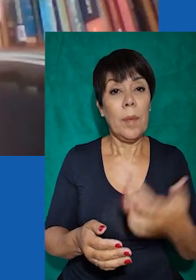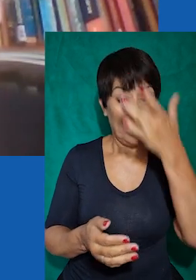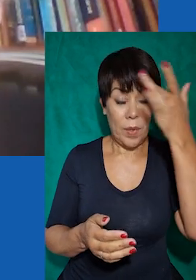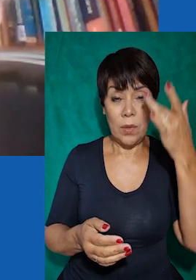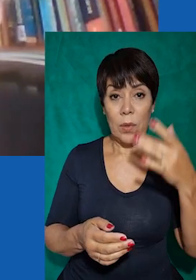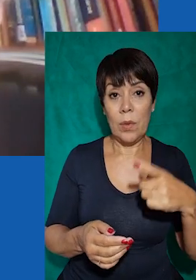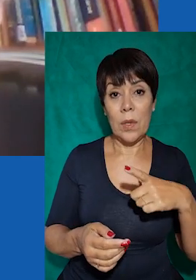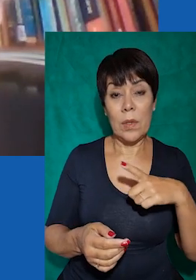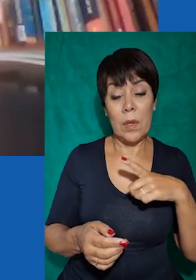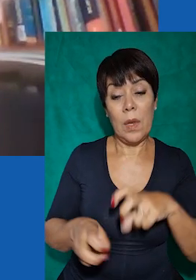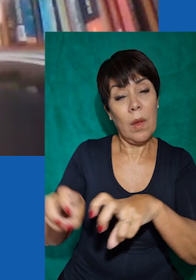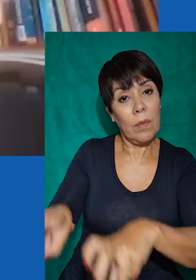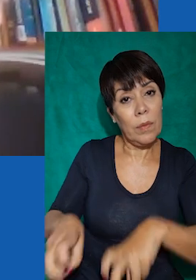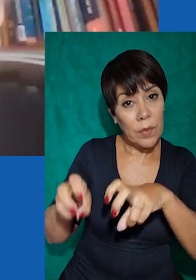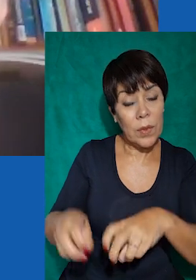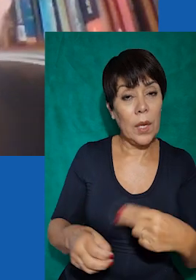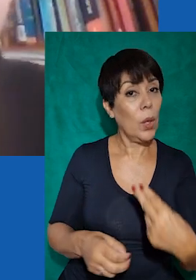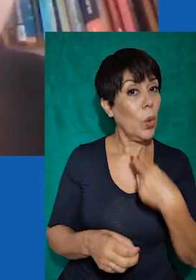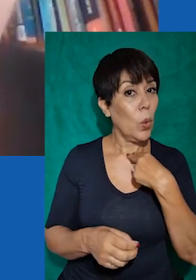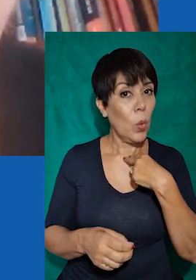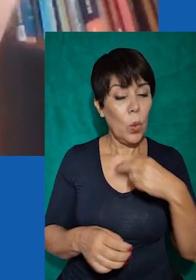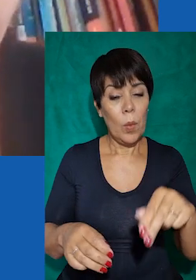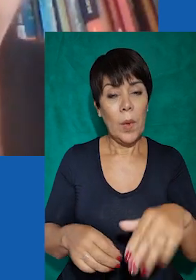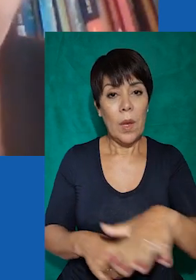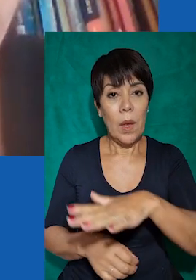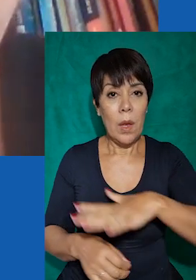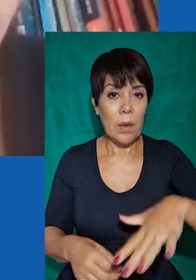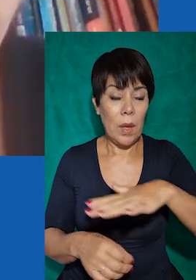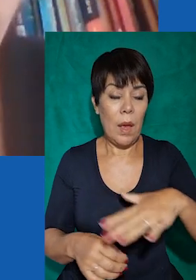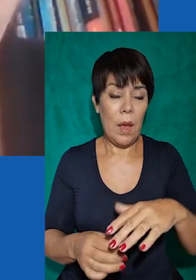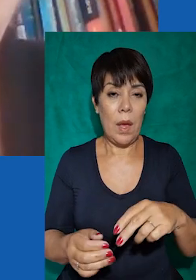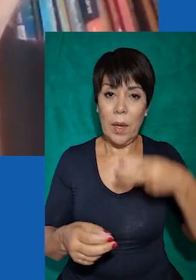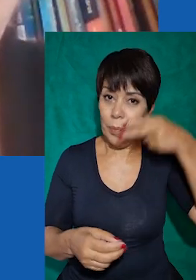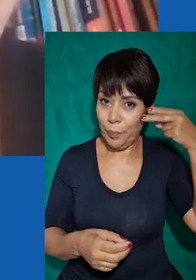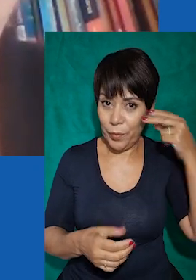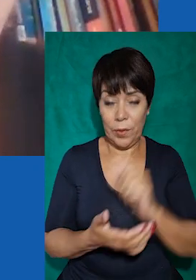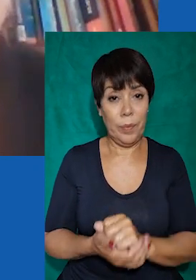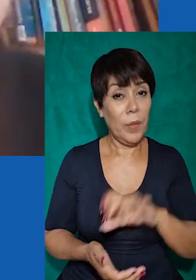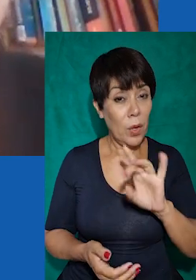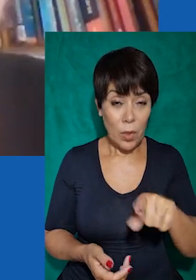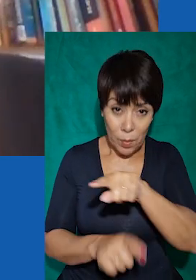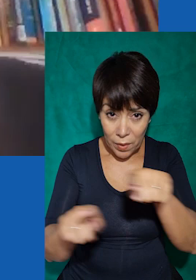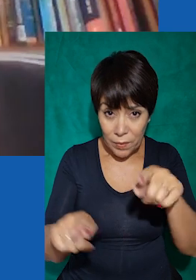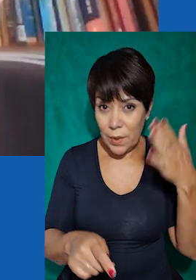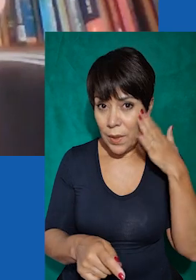fazendeiros, né, que estão ocupando essas terras indígenas. Só para vocês terem uma ideia, então,